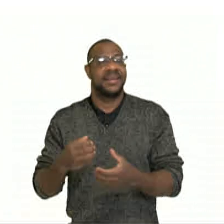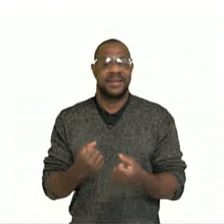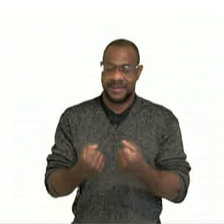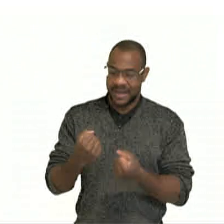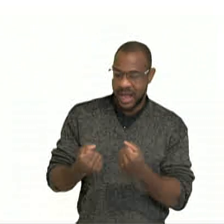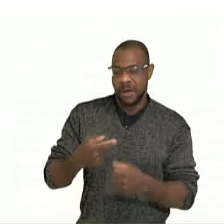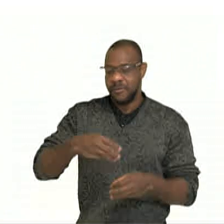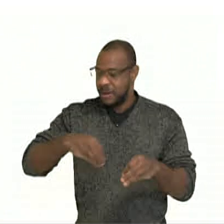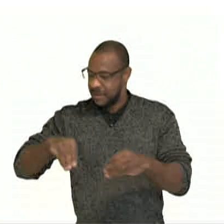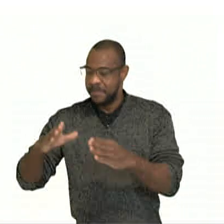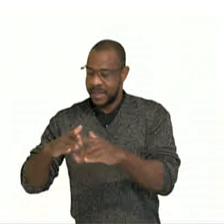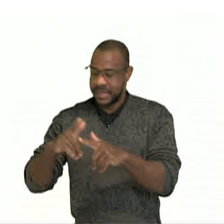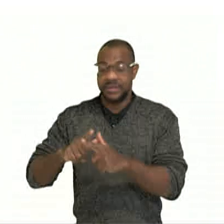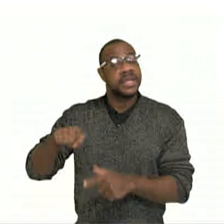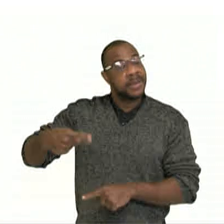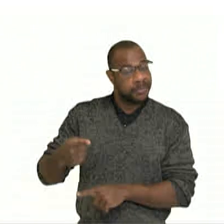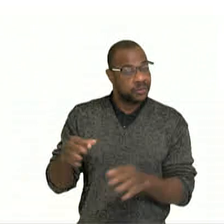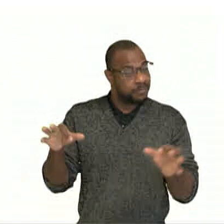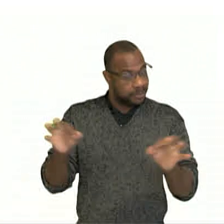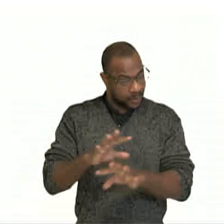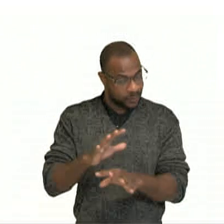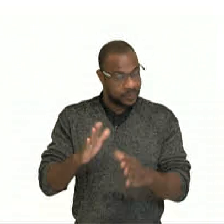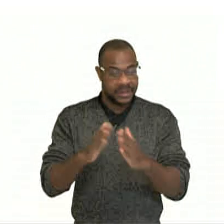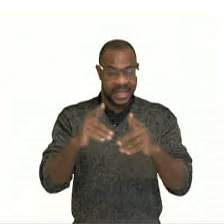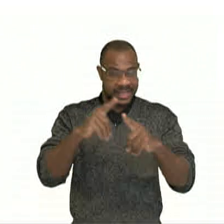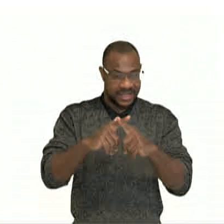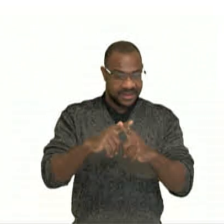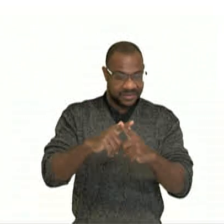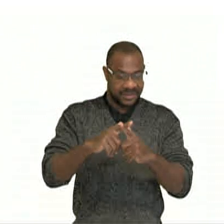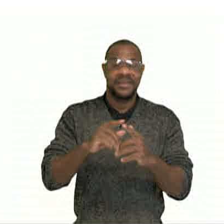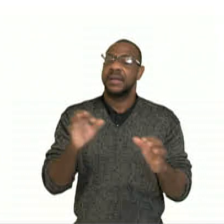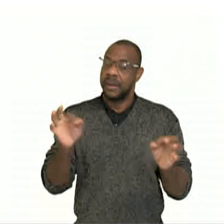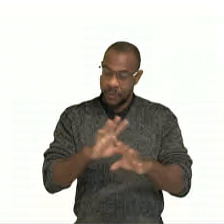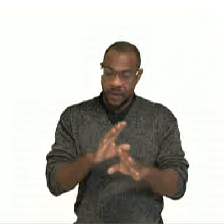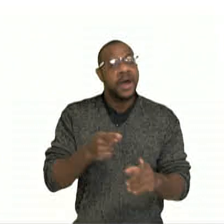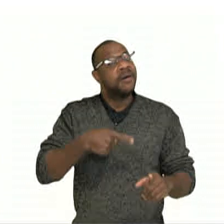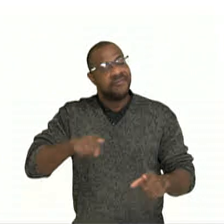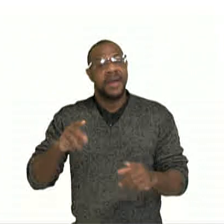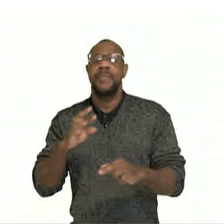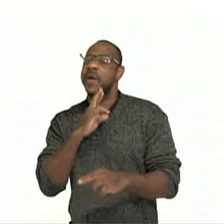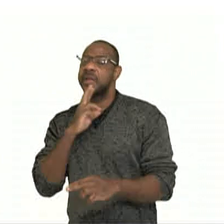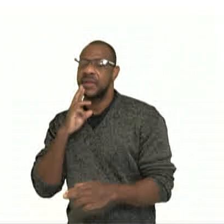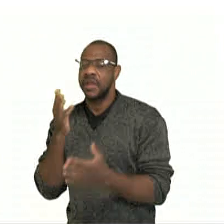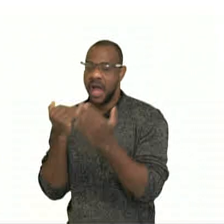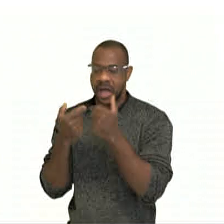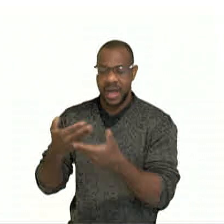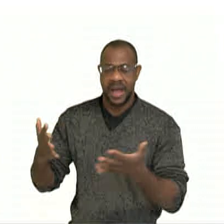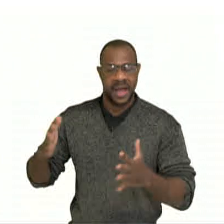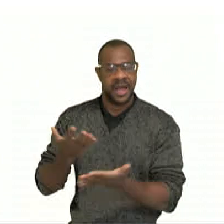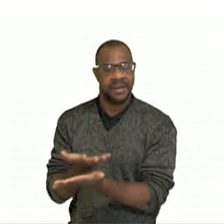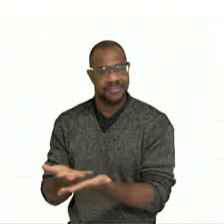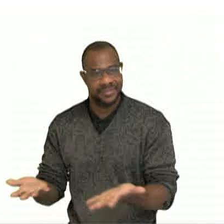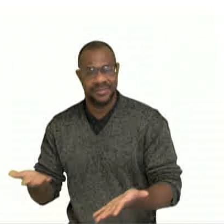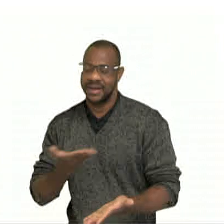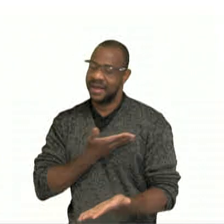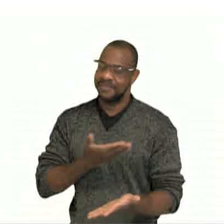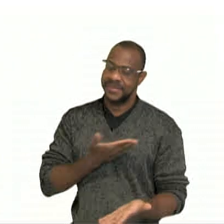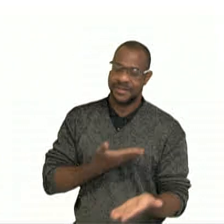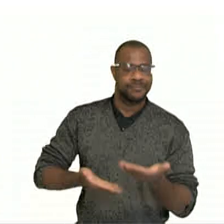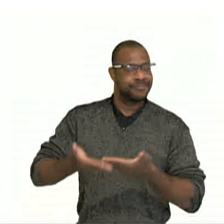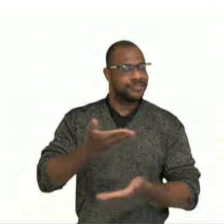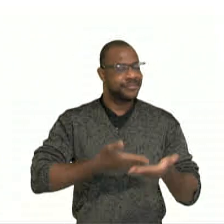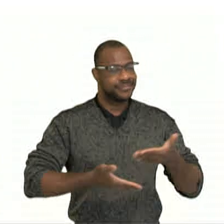da cerimônia eles irão ao restaurante onde farão a refeição, seja jantar, almoço, enfim, e uma grande festa com todos os